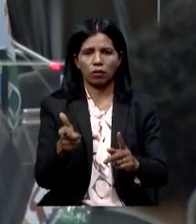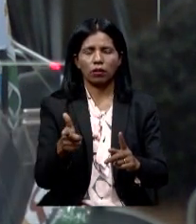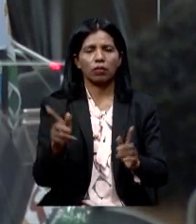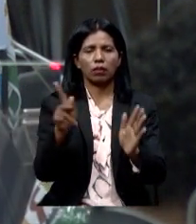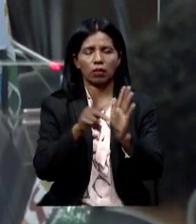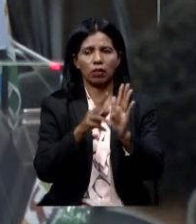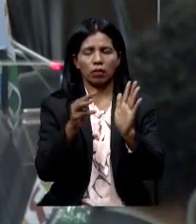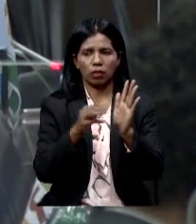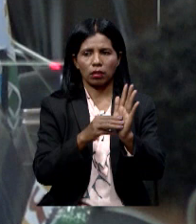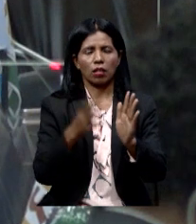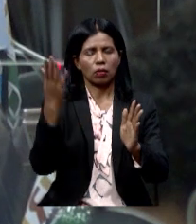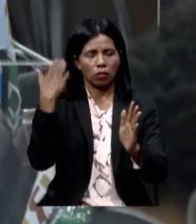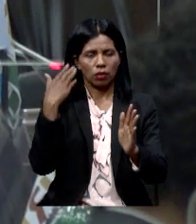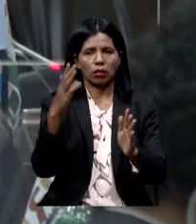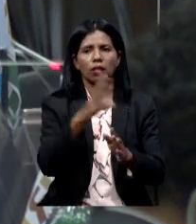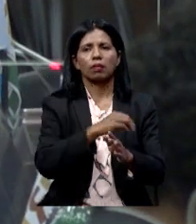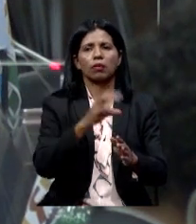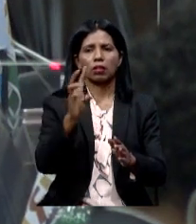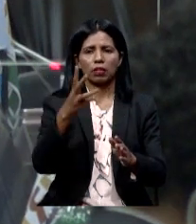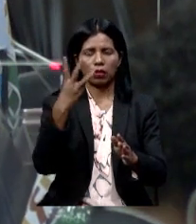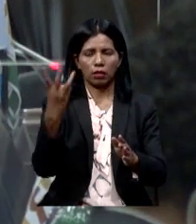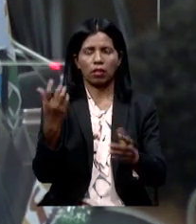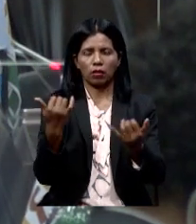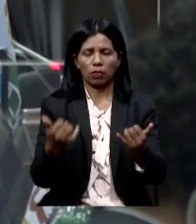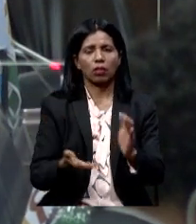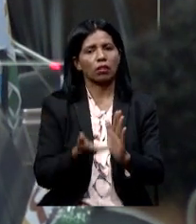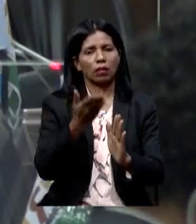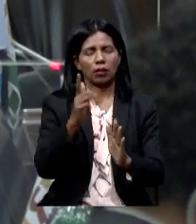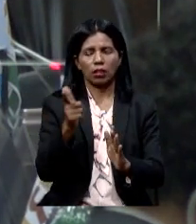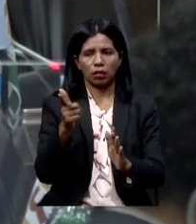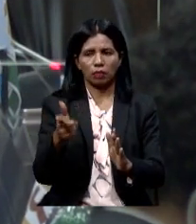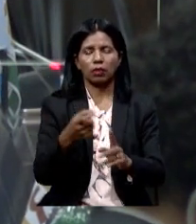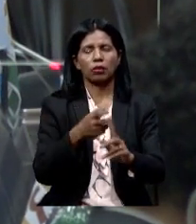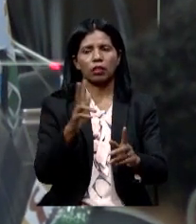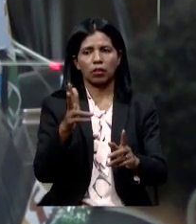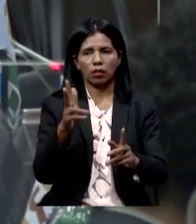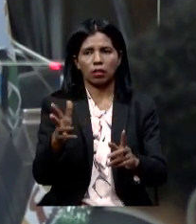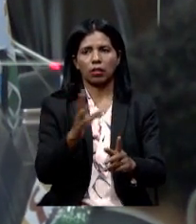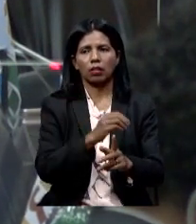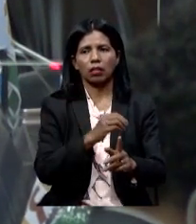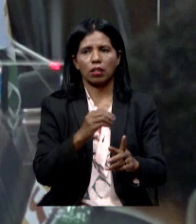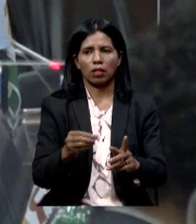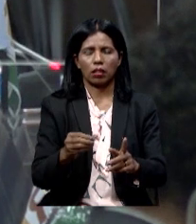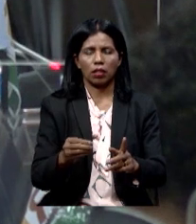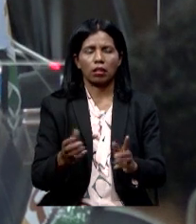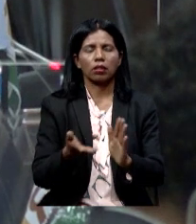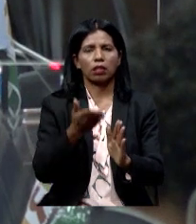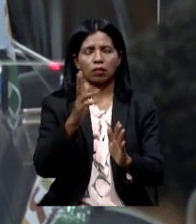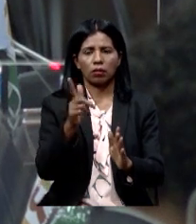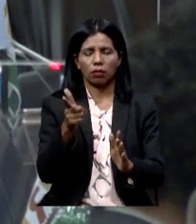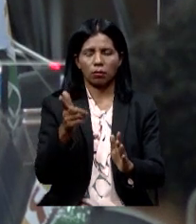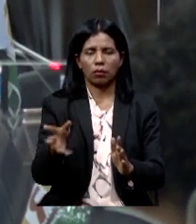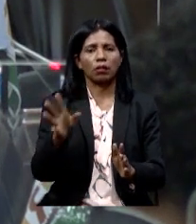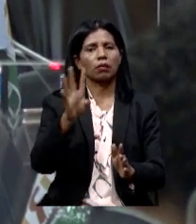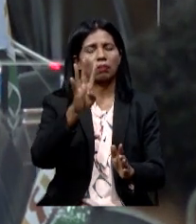uluk folin $16 e agora sai na ba $20 husi 30 kilo husi $20 agora sai na